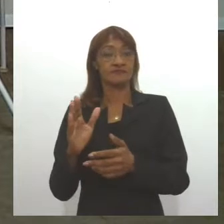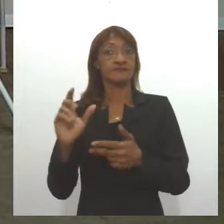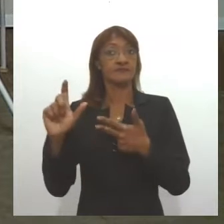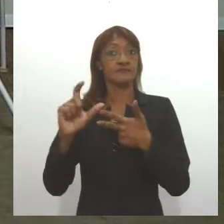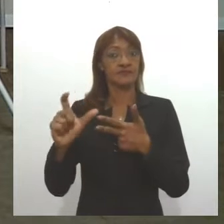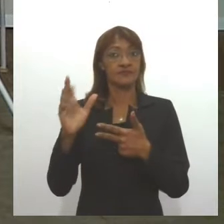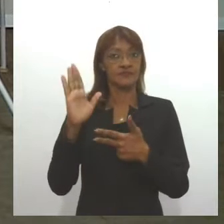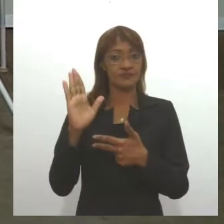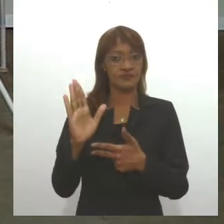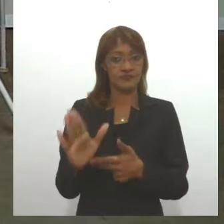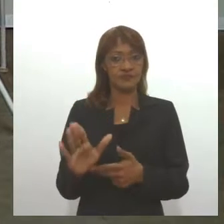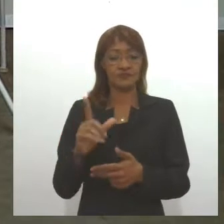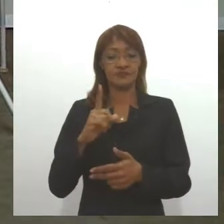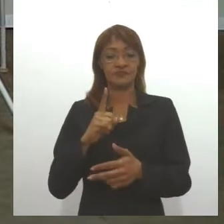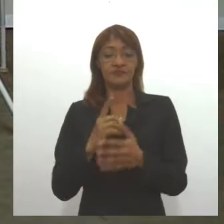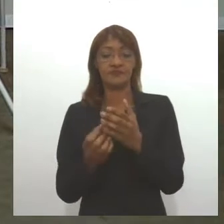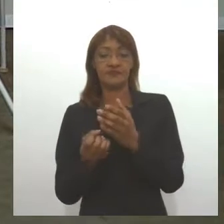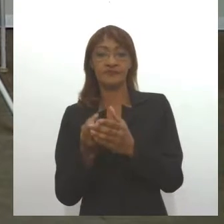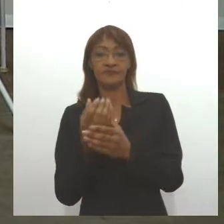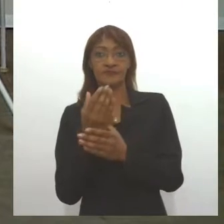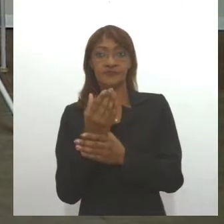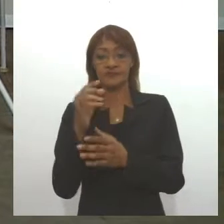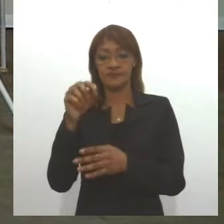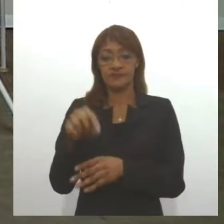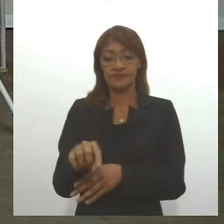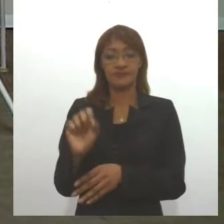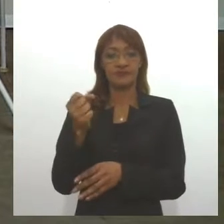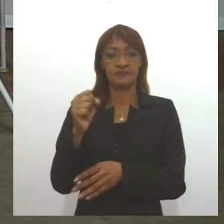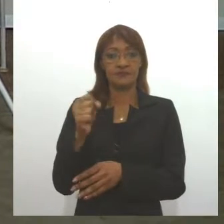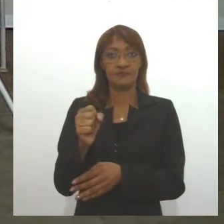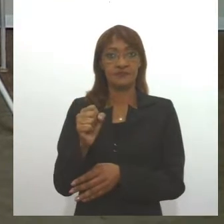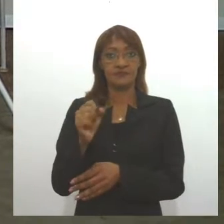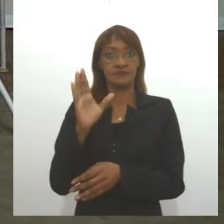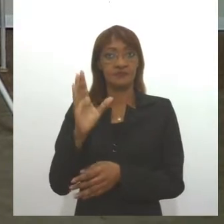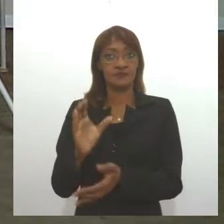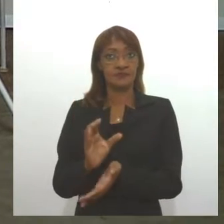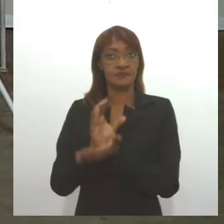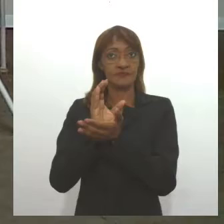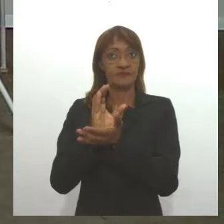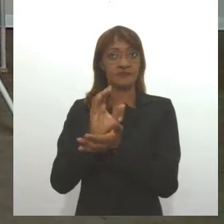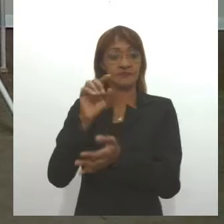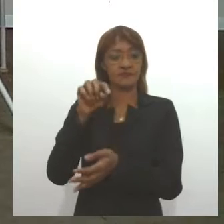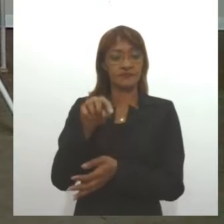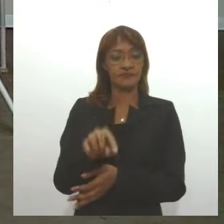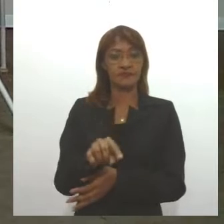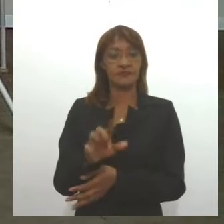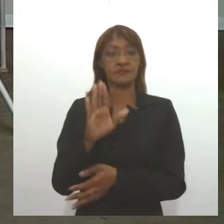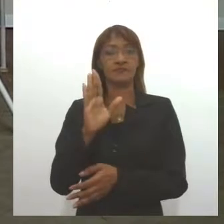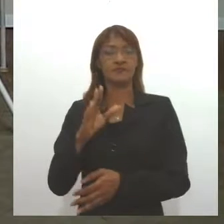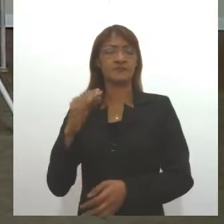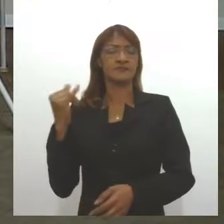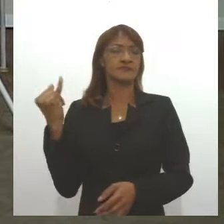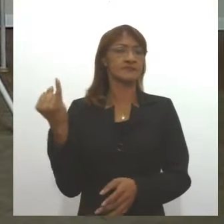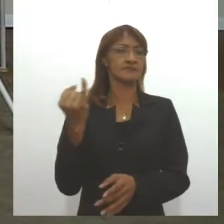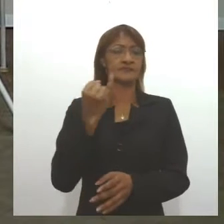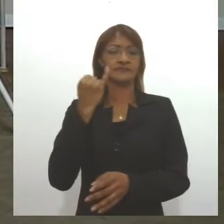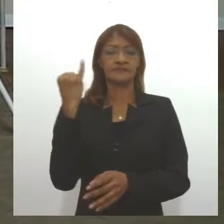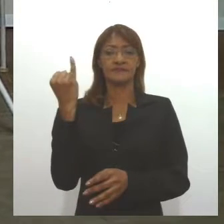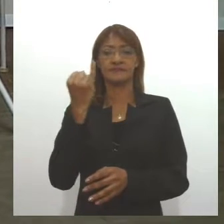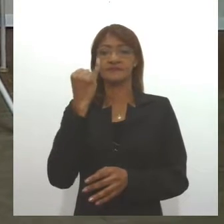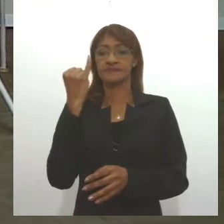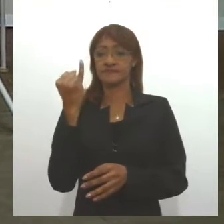dispõe sobre a criação em Sergipe deste Conselho. Este é um instrumento importante para